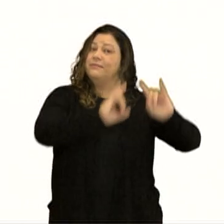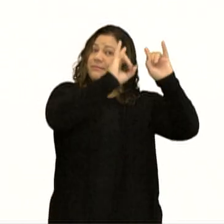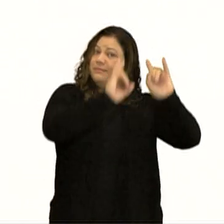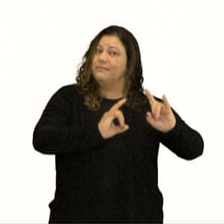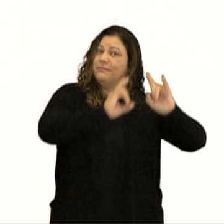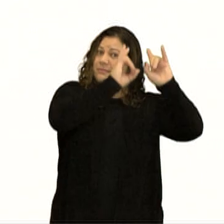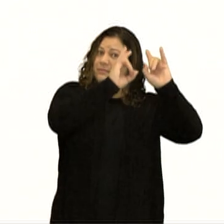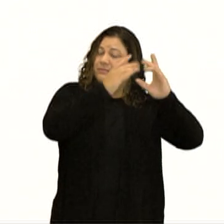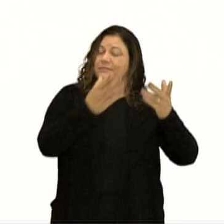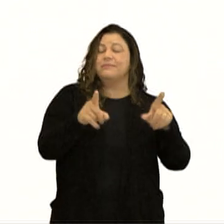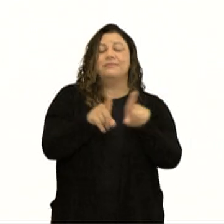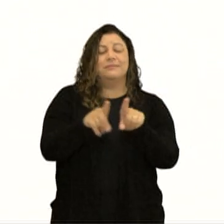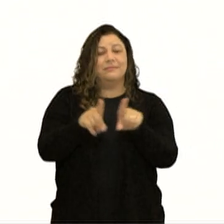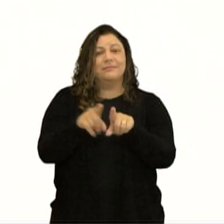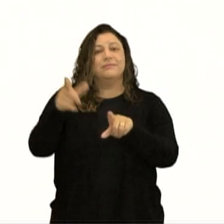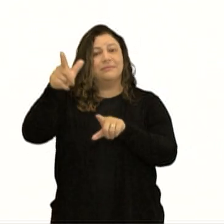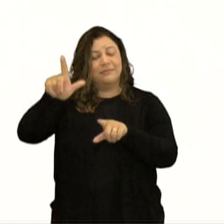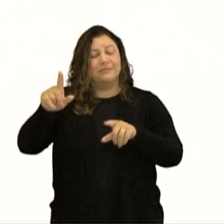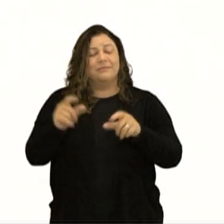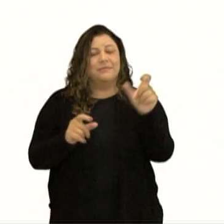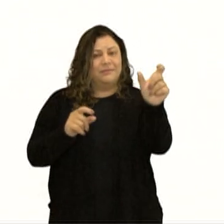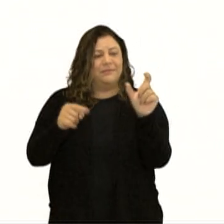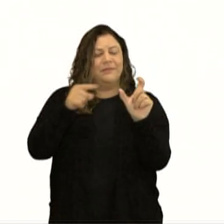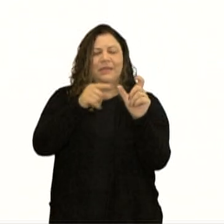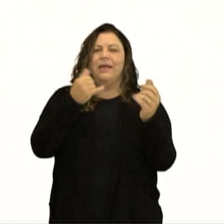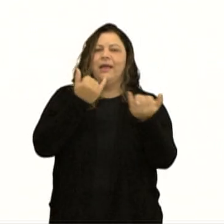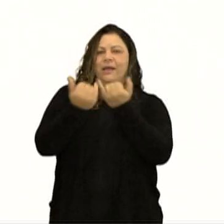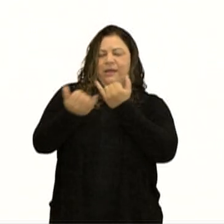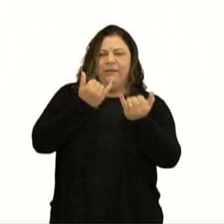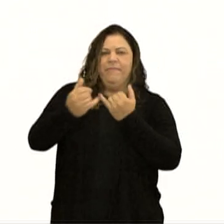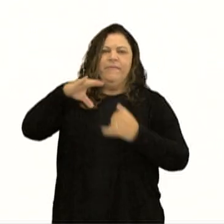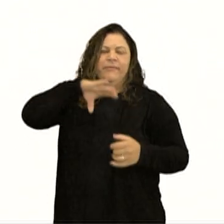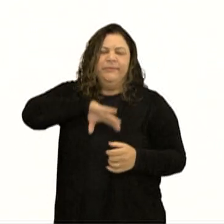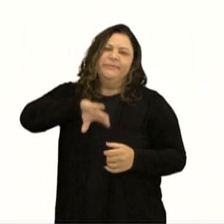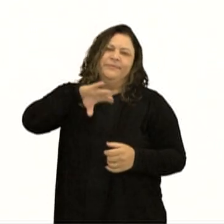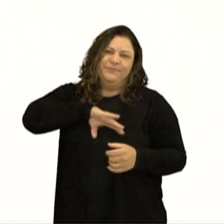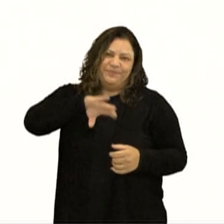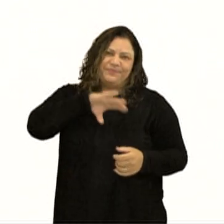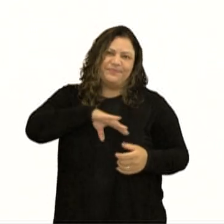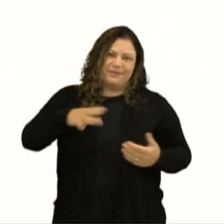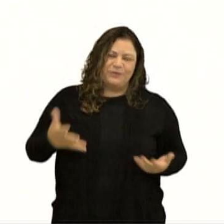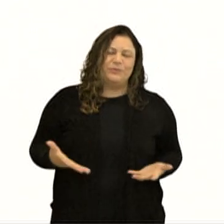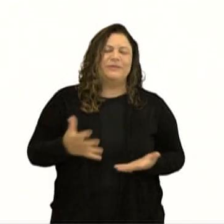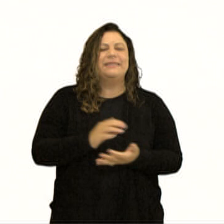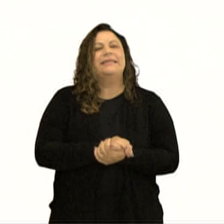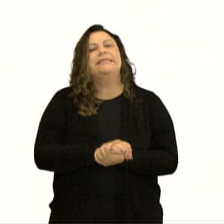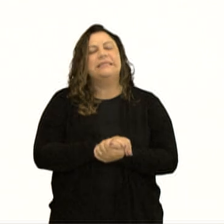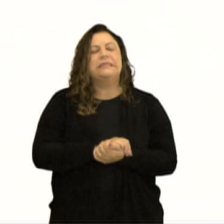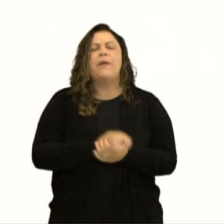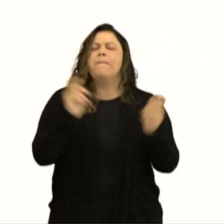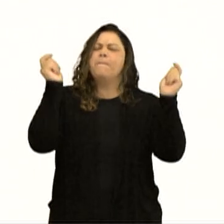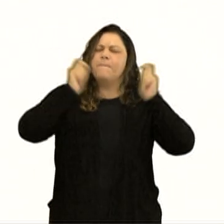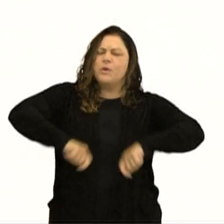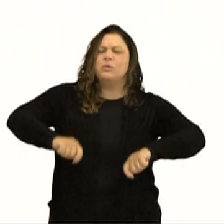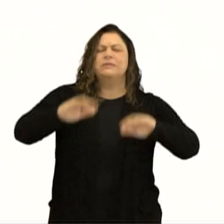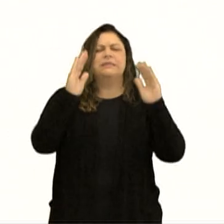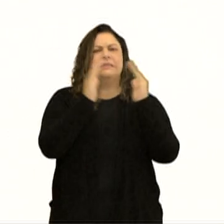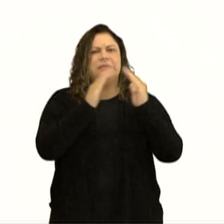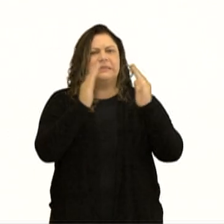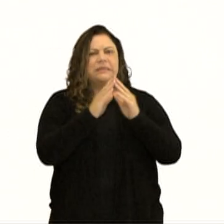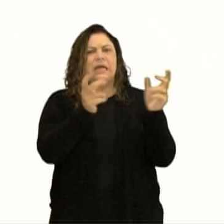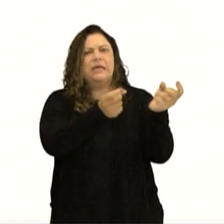Apartment, também outra palavra cognata. São os apartamentos, né? Que podem ser casas, podem ser